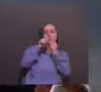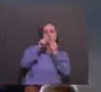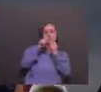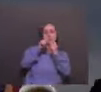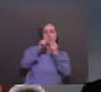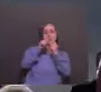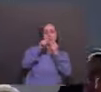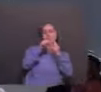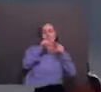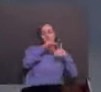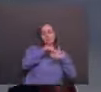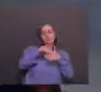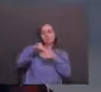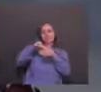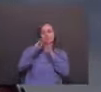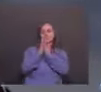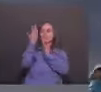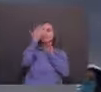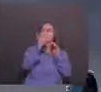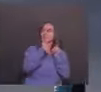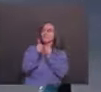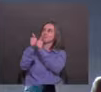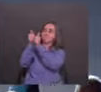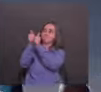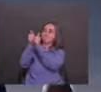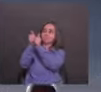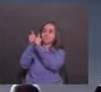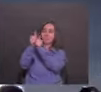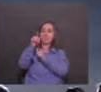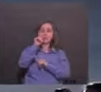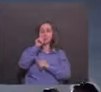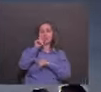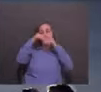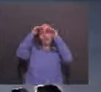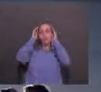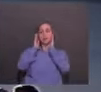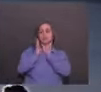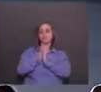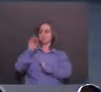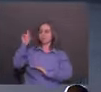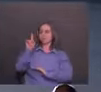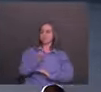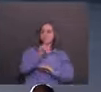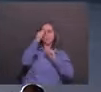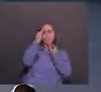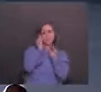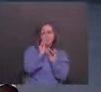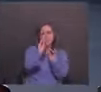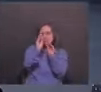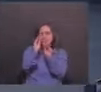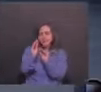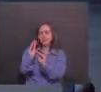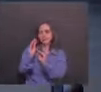Ela é a nossa mestra, a mestra que aqui em Fátima ergueu a sua cátedra para ensinar aos